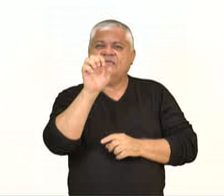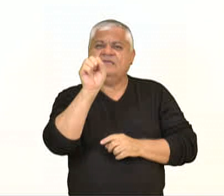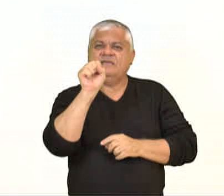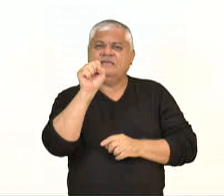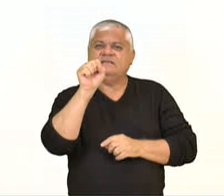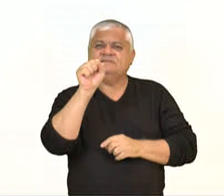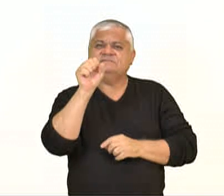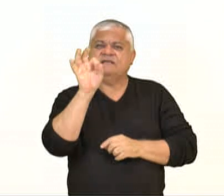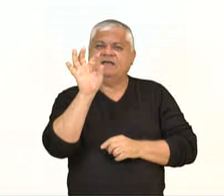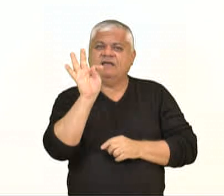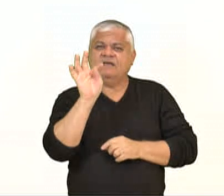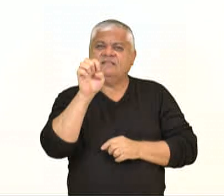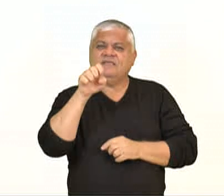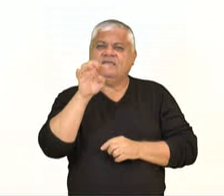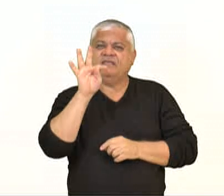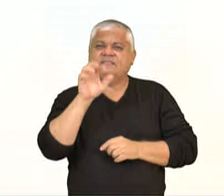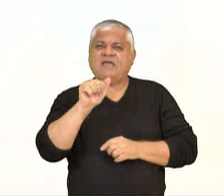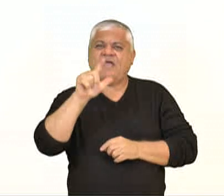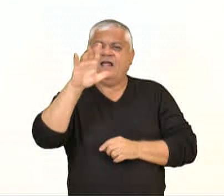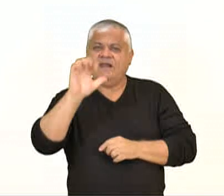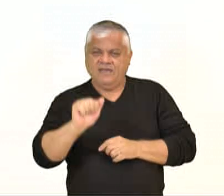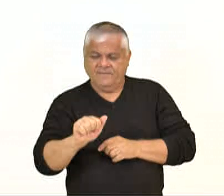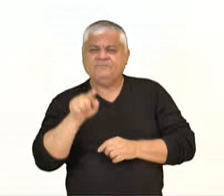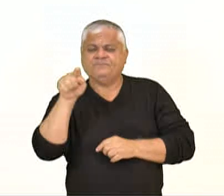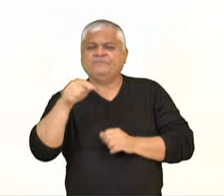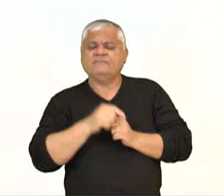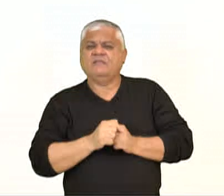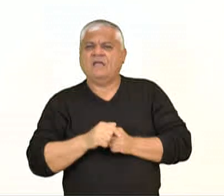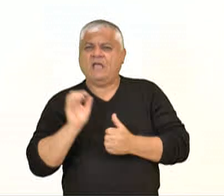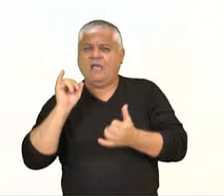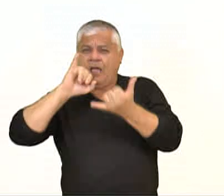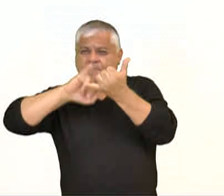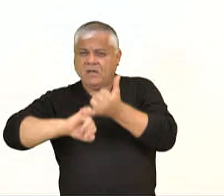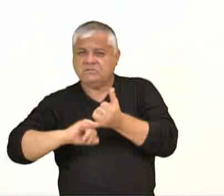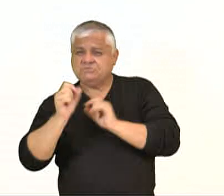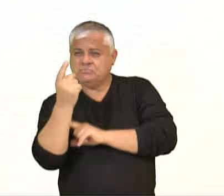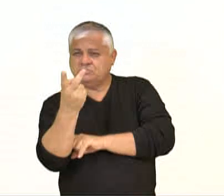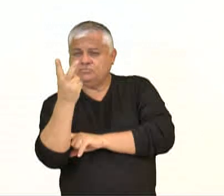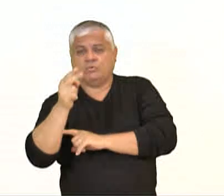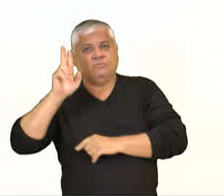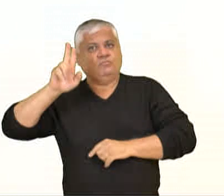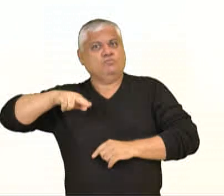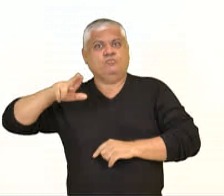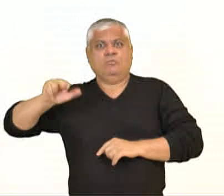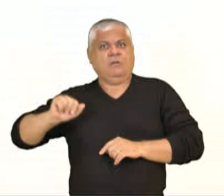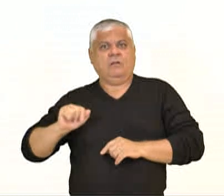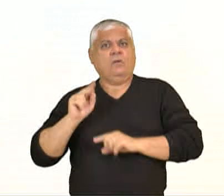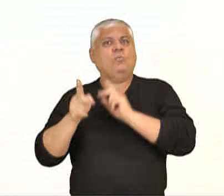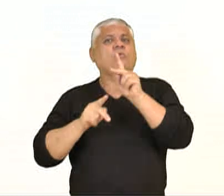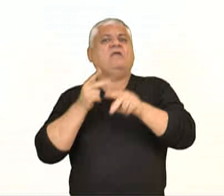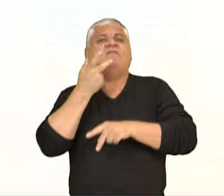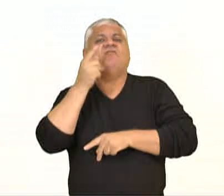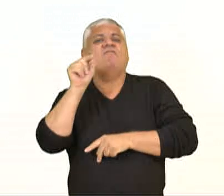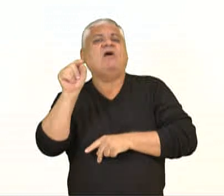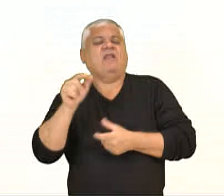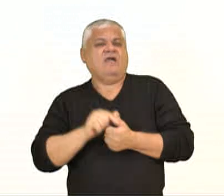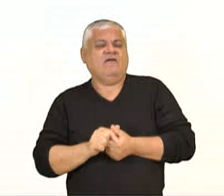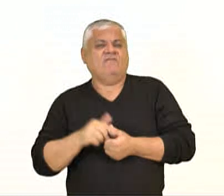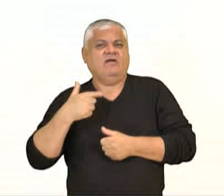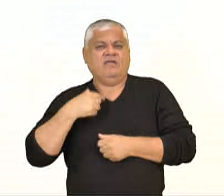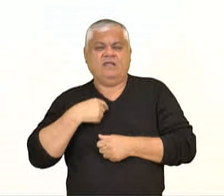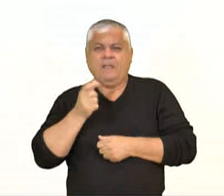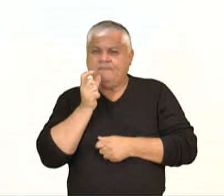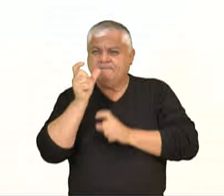amantes, não um, não dois. Disse e dizia isso Jó Joaquim, reportava a lenda a embustes, cumpria-lhe